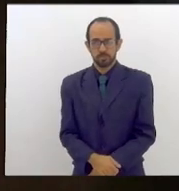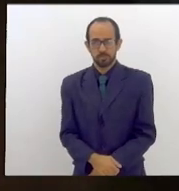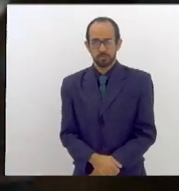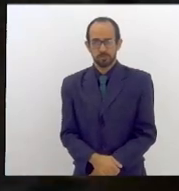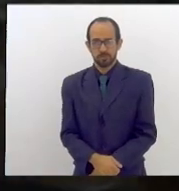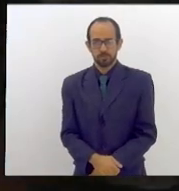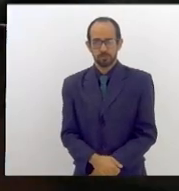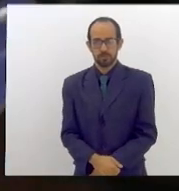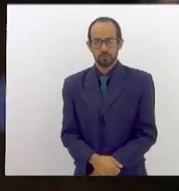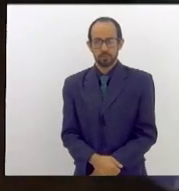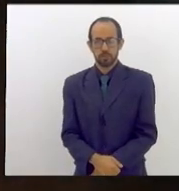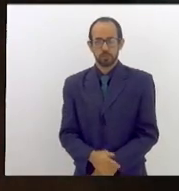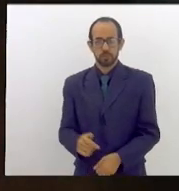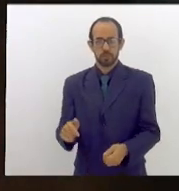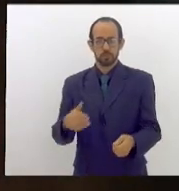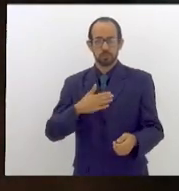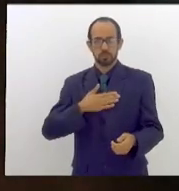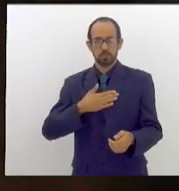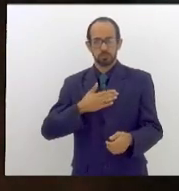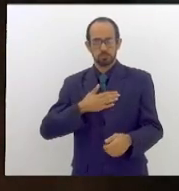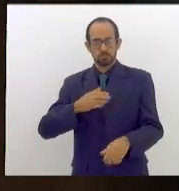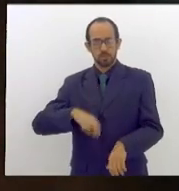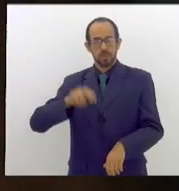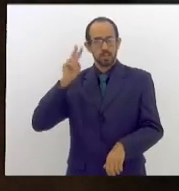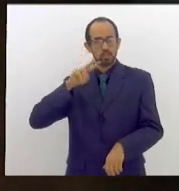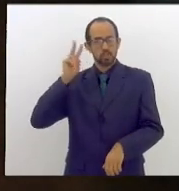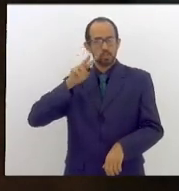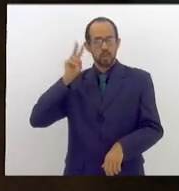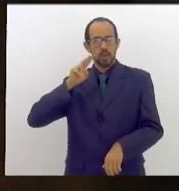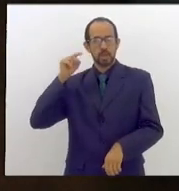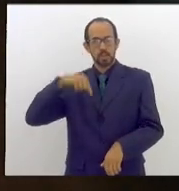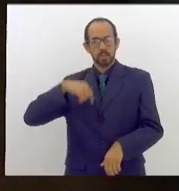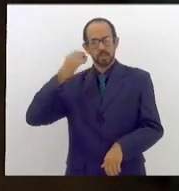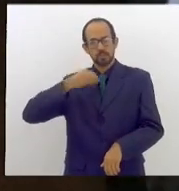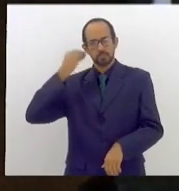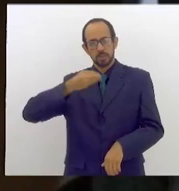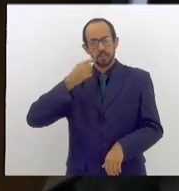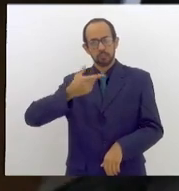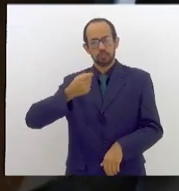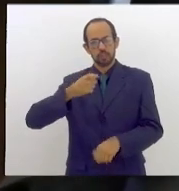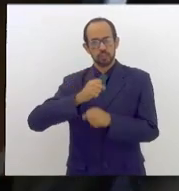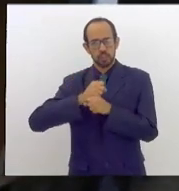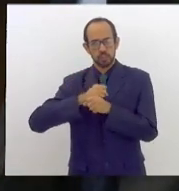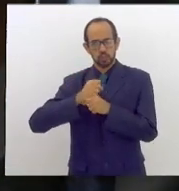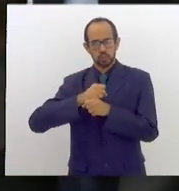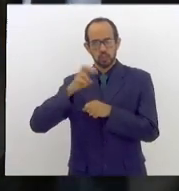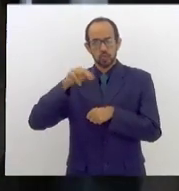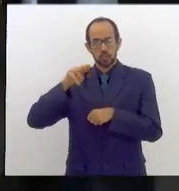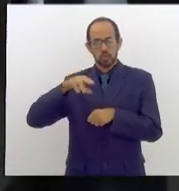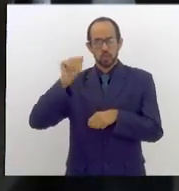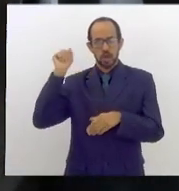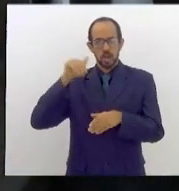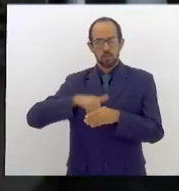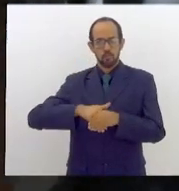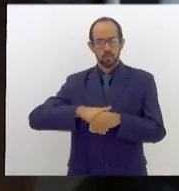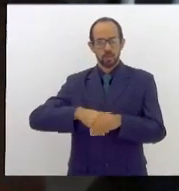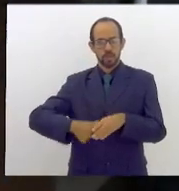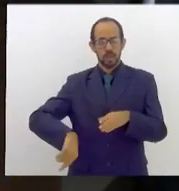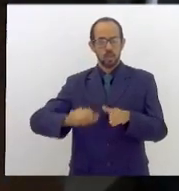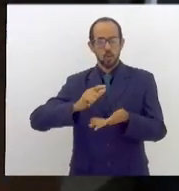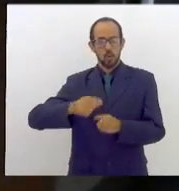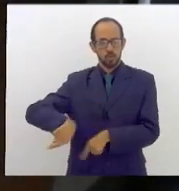na minha história aqui de 20 anos na Assembleia Legislativa jamais votei contra leis